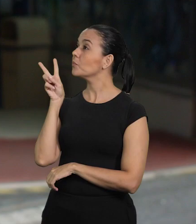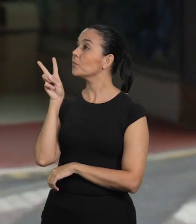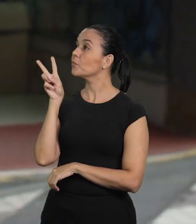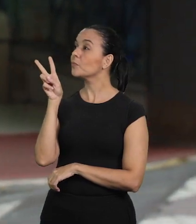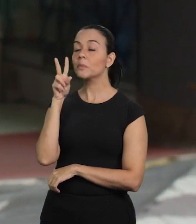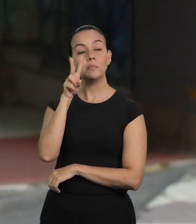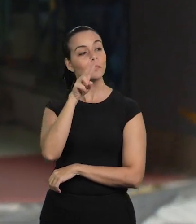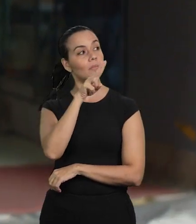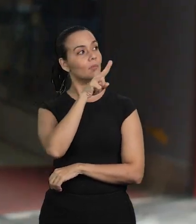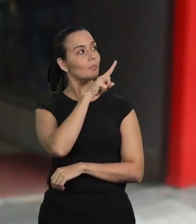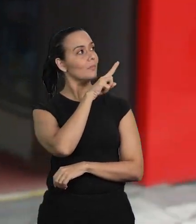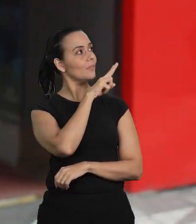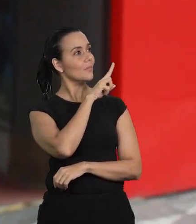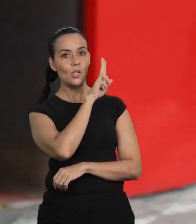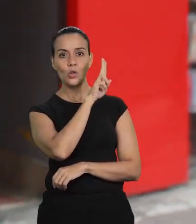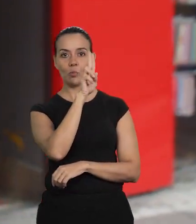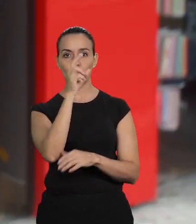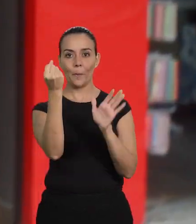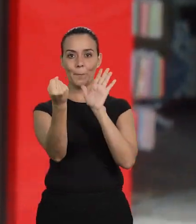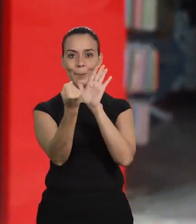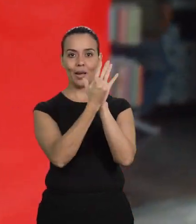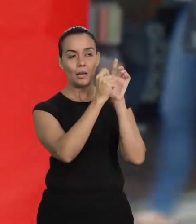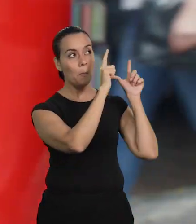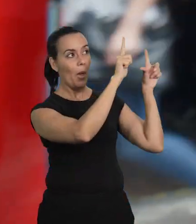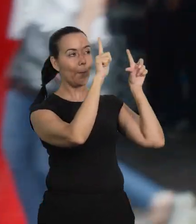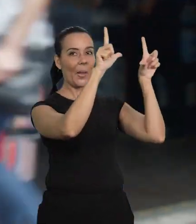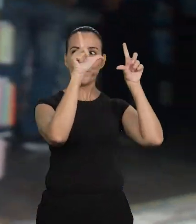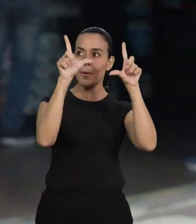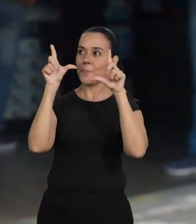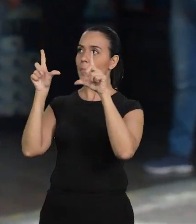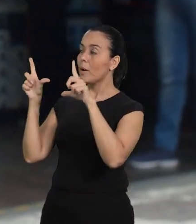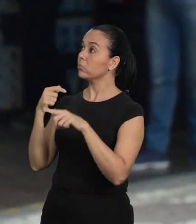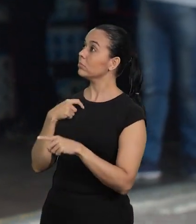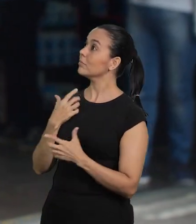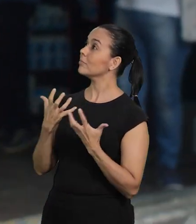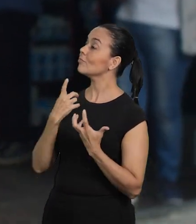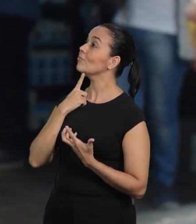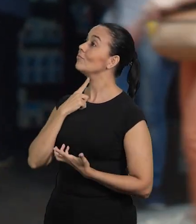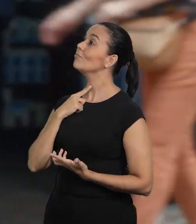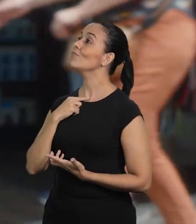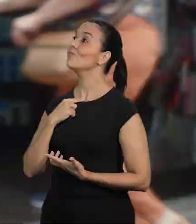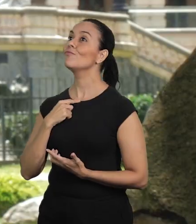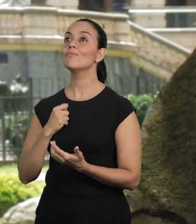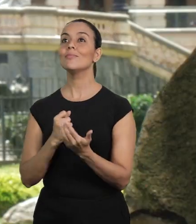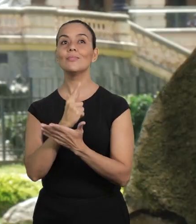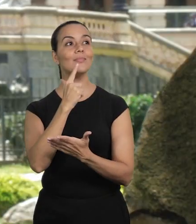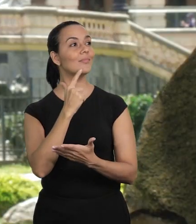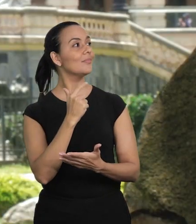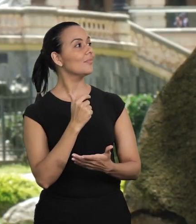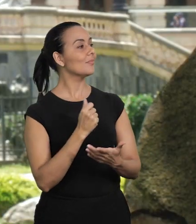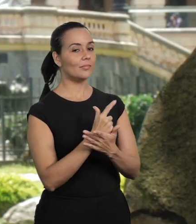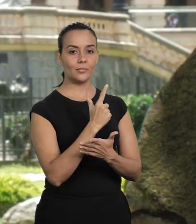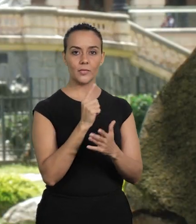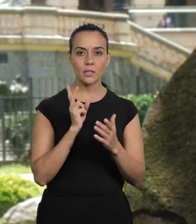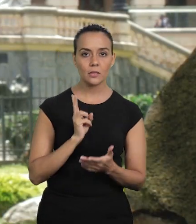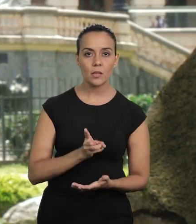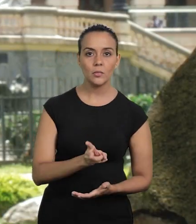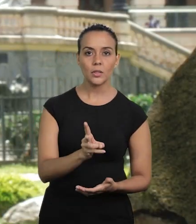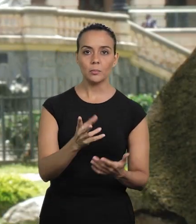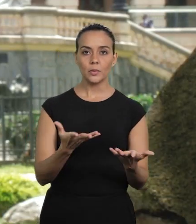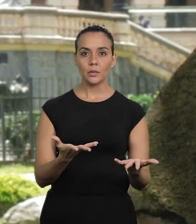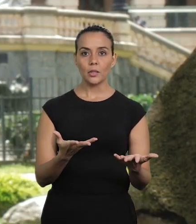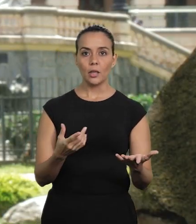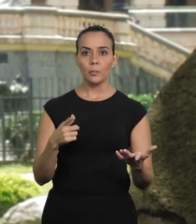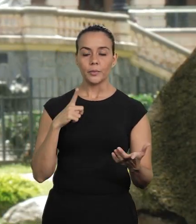né, nomes, marcas, dentro e fora, né, do metrô, do ônibus. Então a gente está o tempo inteiro sendo estimulado